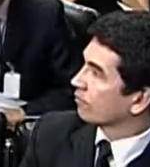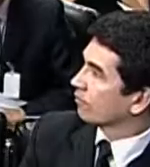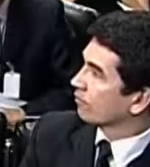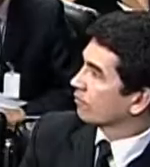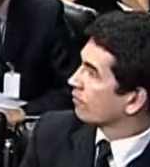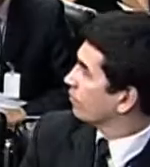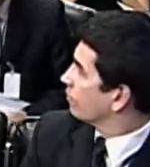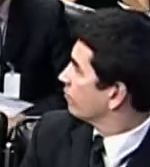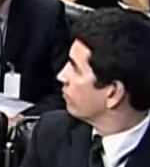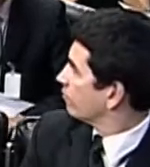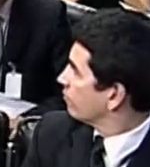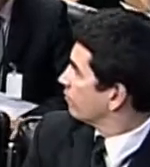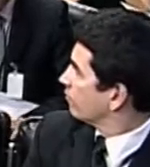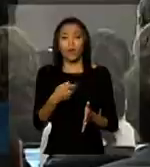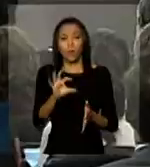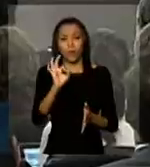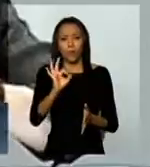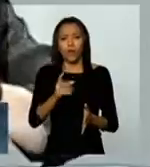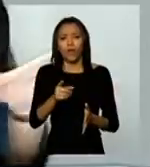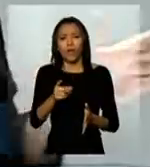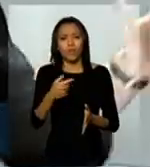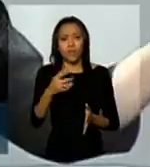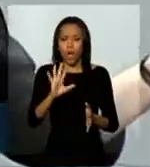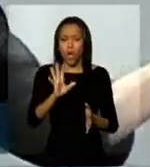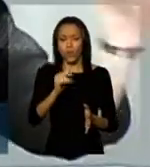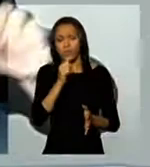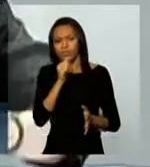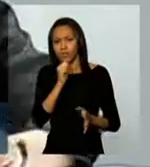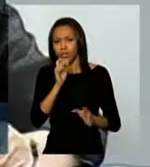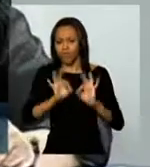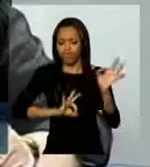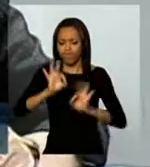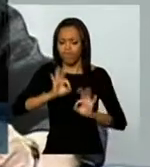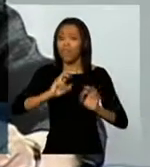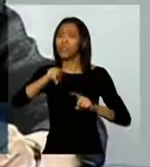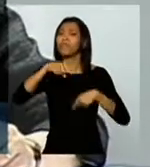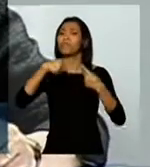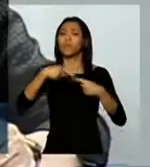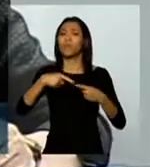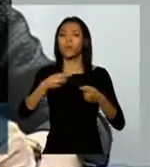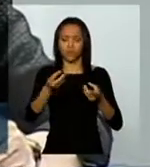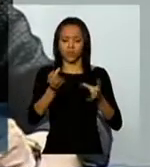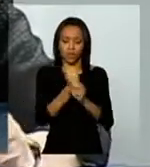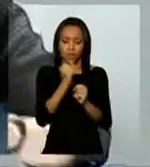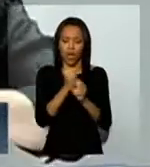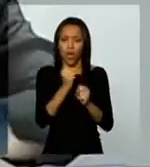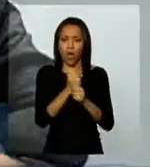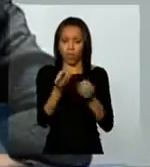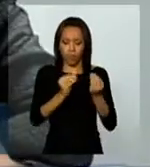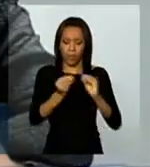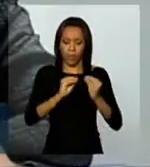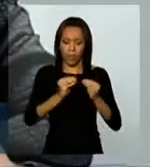concursos. Nós estamos finalizando todos esses cálculos. Depois o pessoal podia te passar, Cristiane.